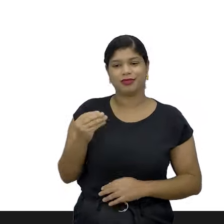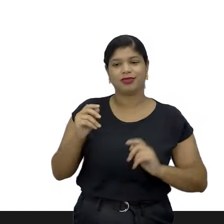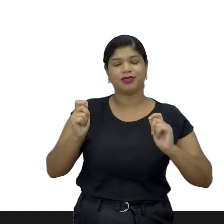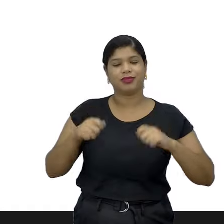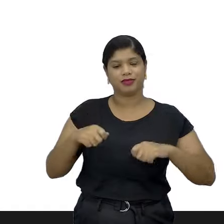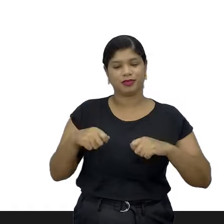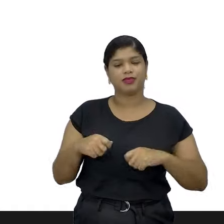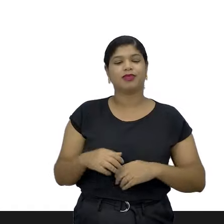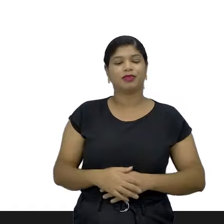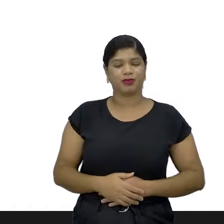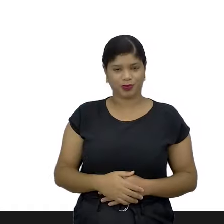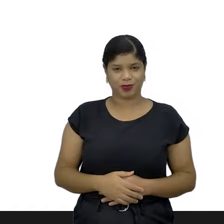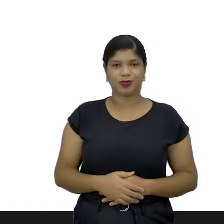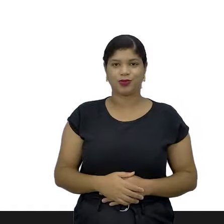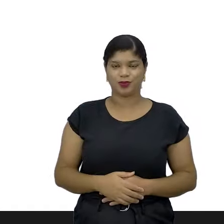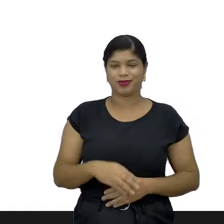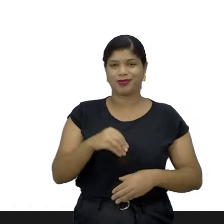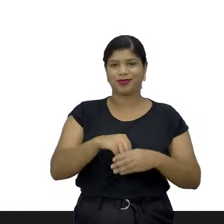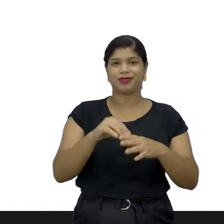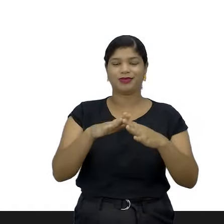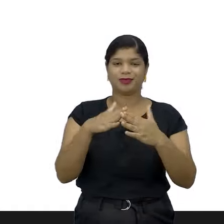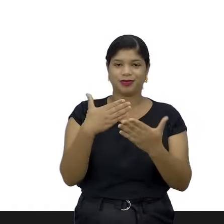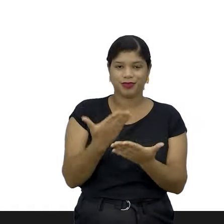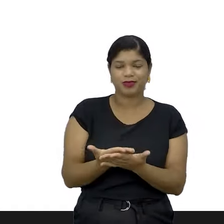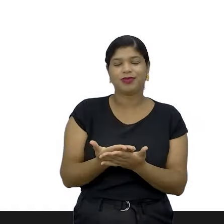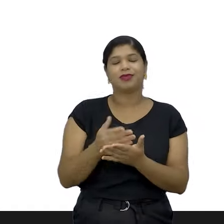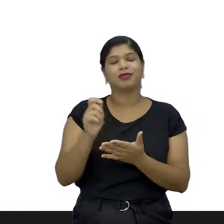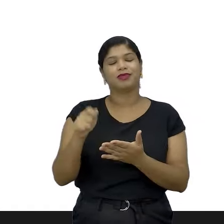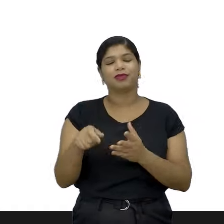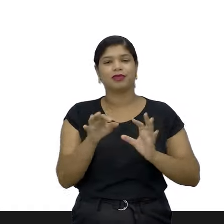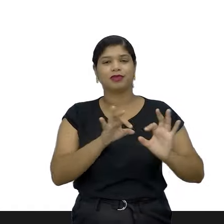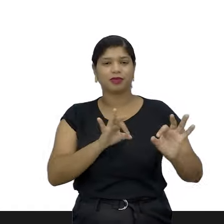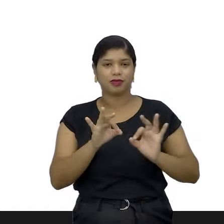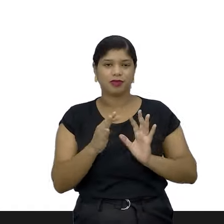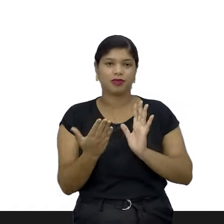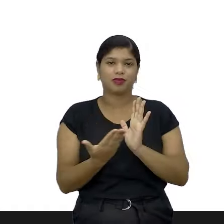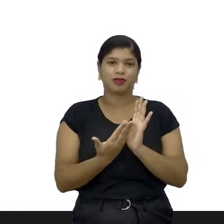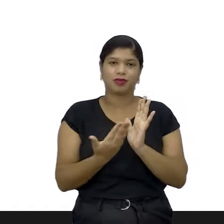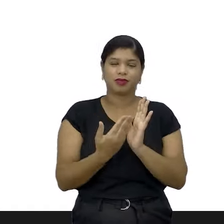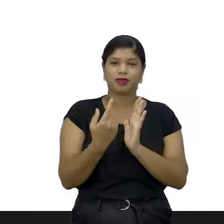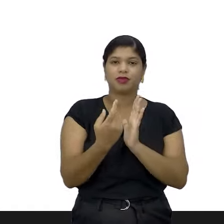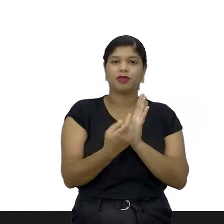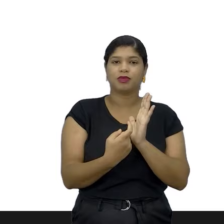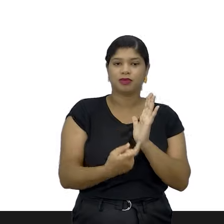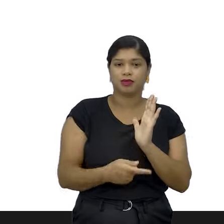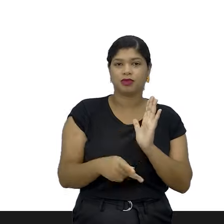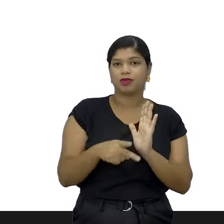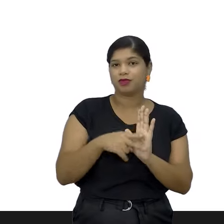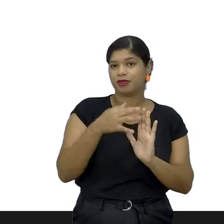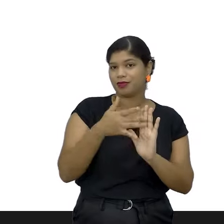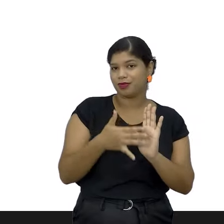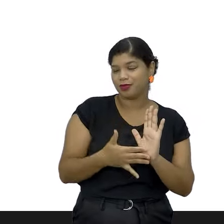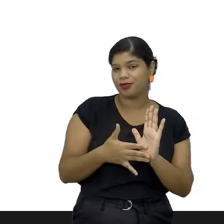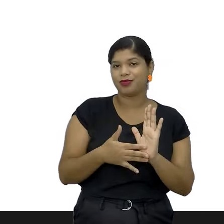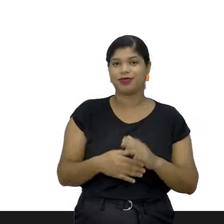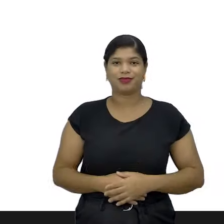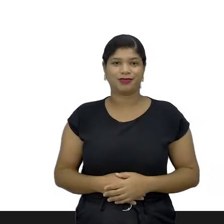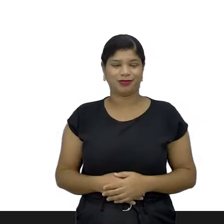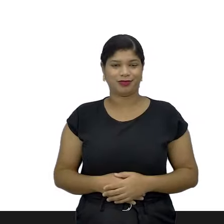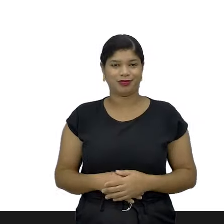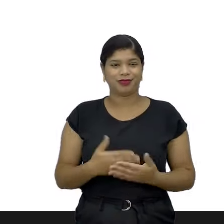dessas possibilidades que vocês têm na escola de organização de um livro de receitas, ok? Na aula